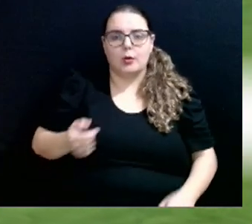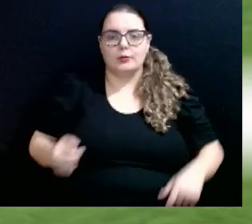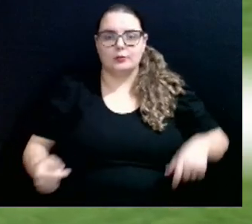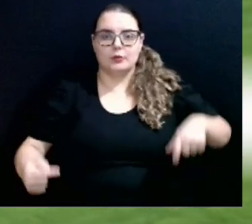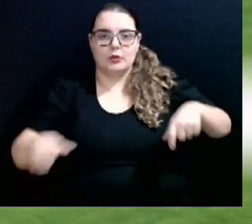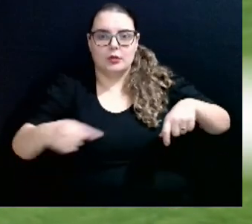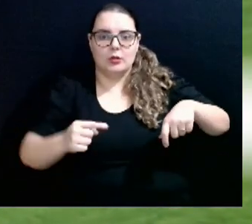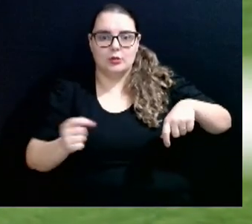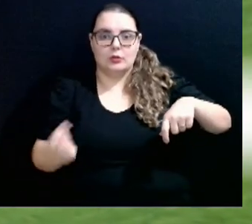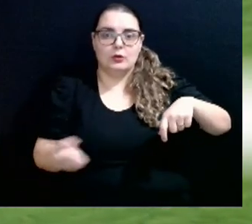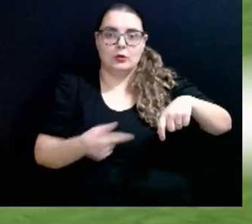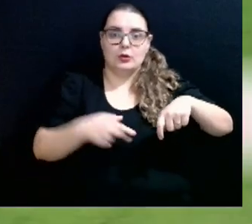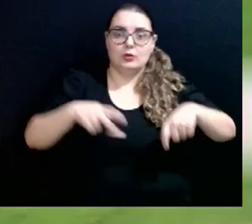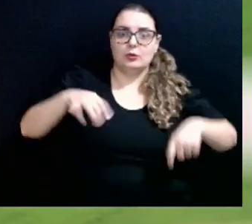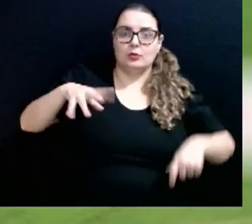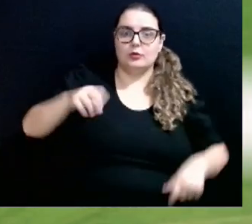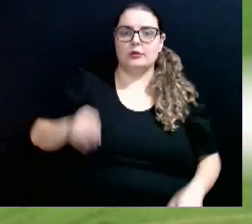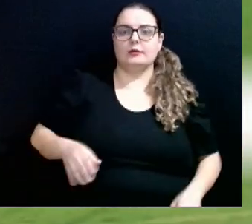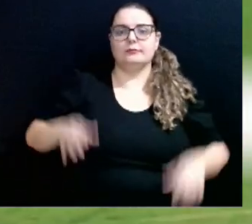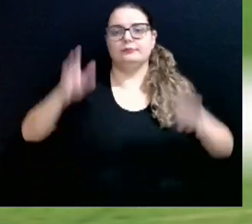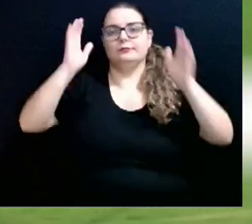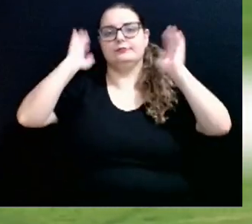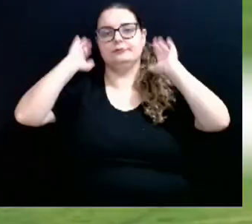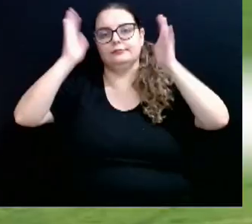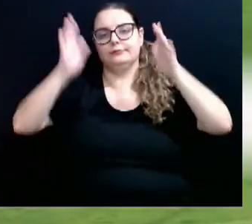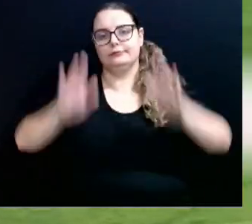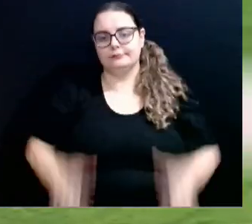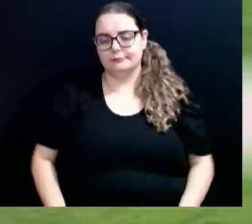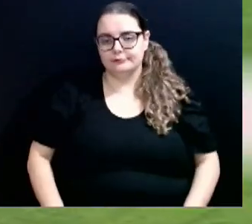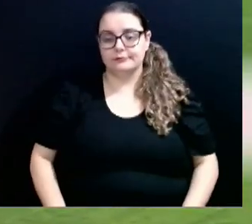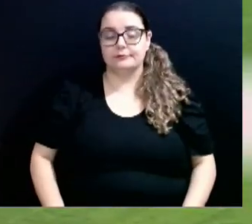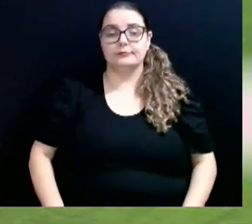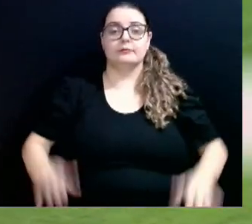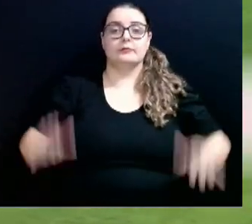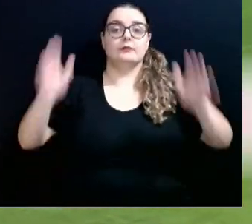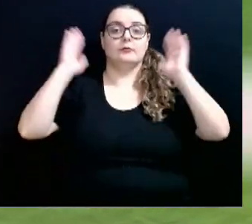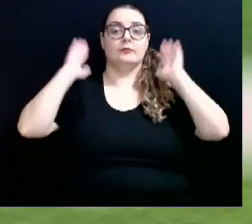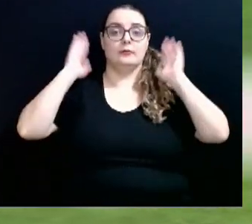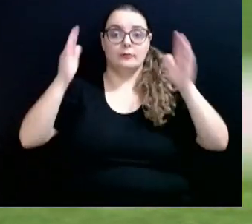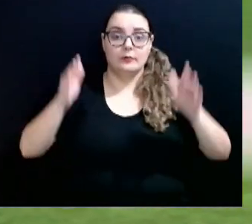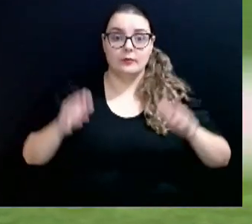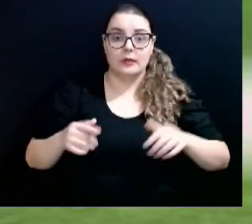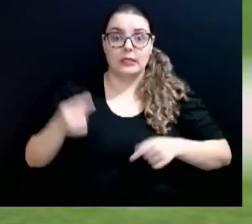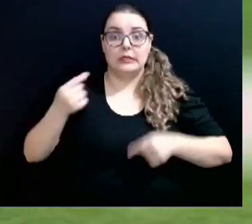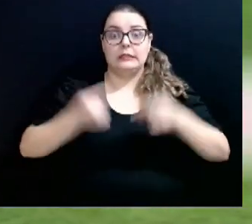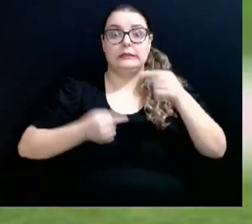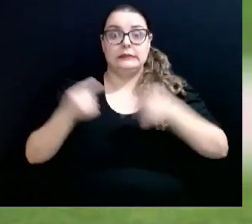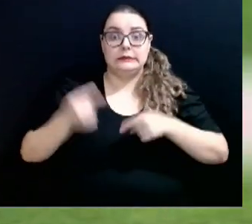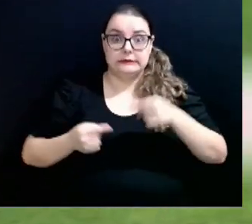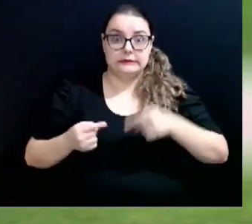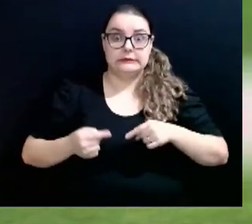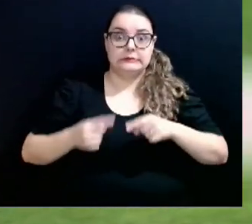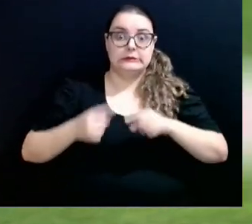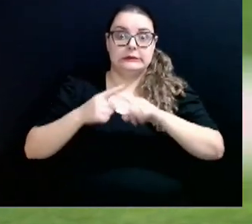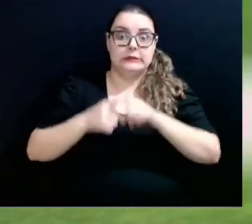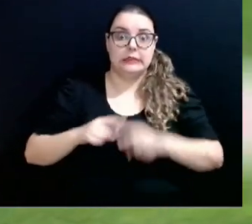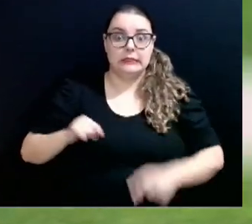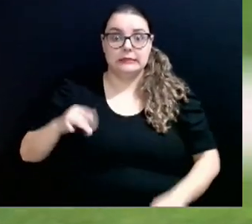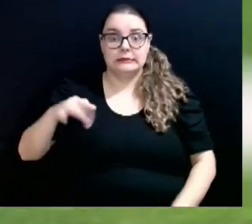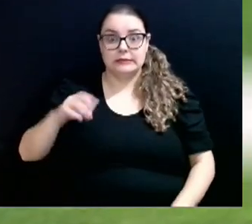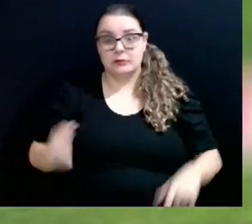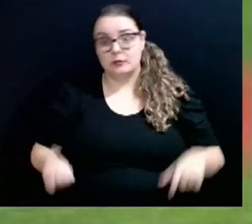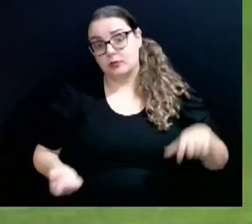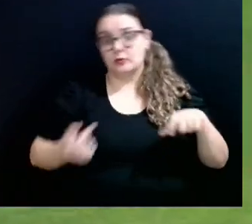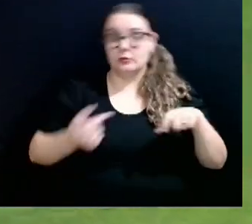Nogueira mandou para escanteio. Na cobrança, a polêmica do jogo, Simon cabeceou, a